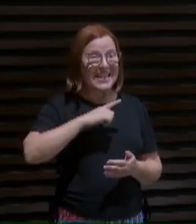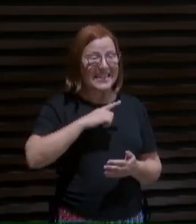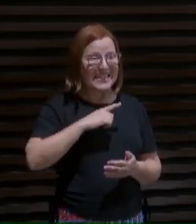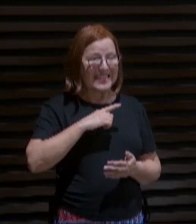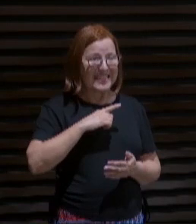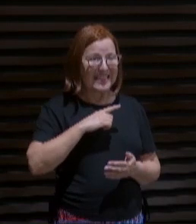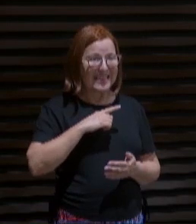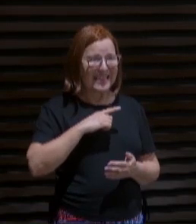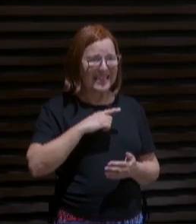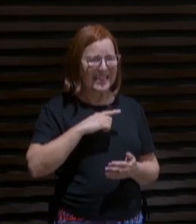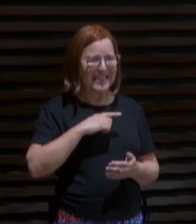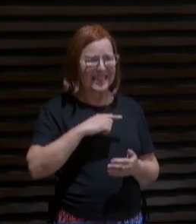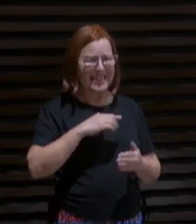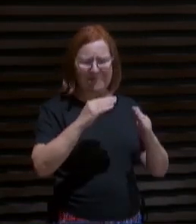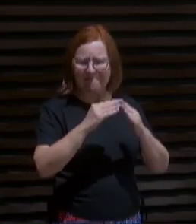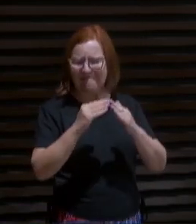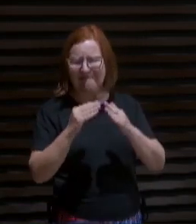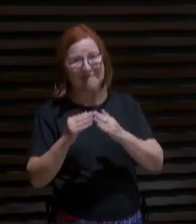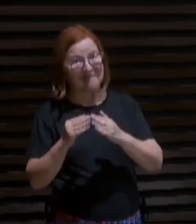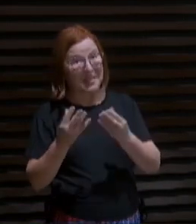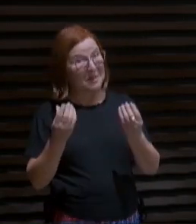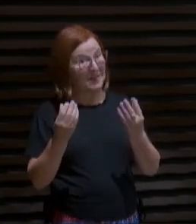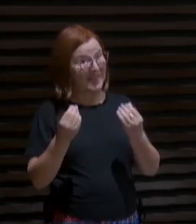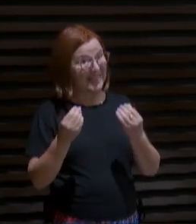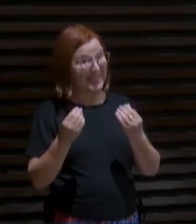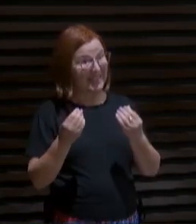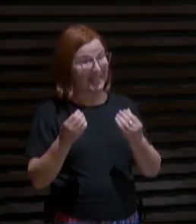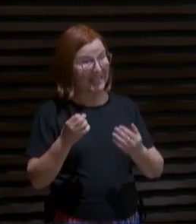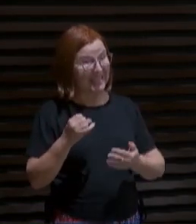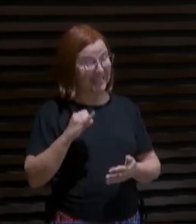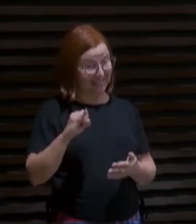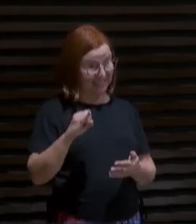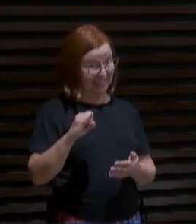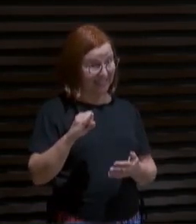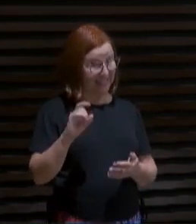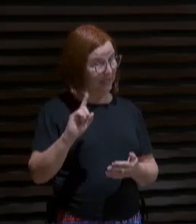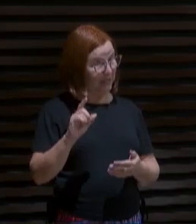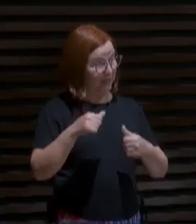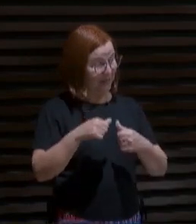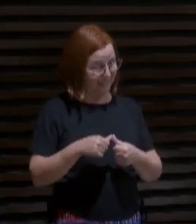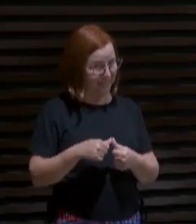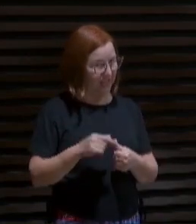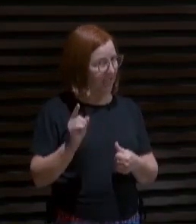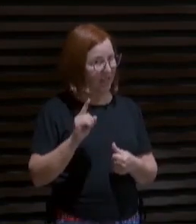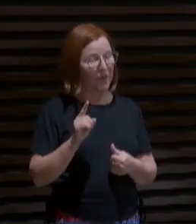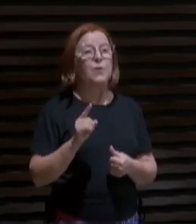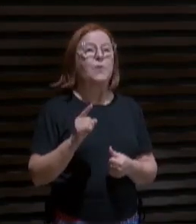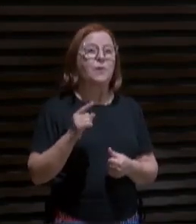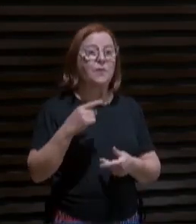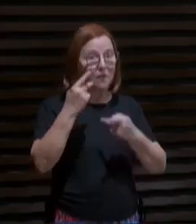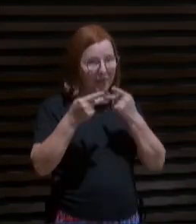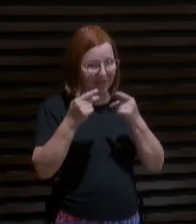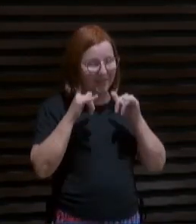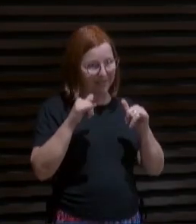de flat, tem muitas moradas. Se assim não fora, eu vos teria dito, pois vou preparar